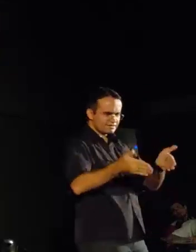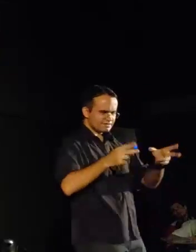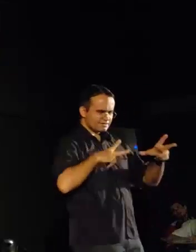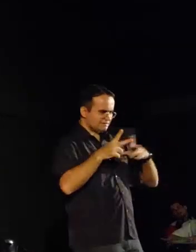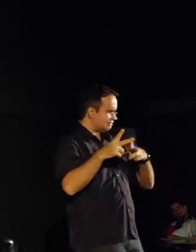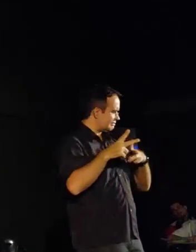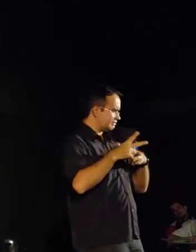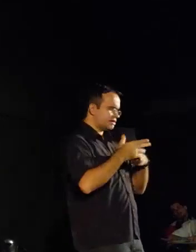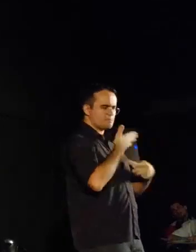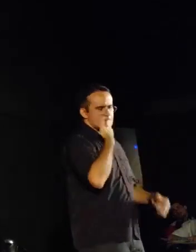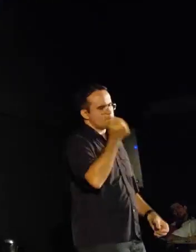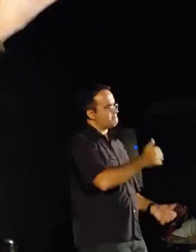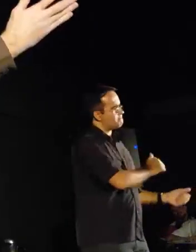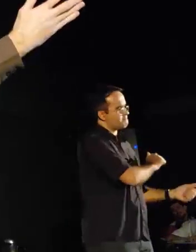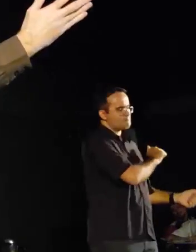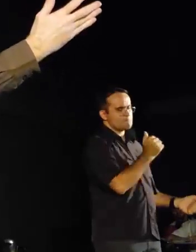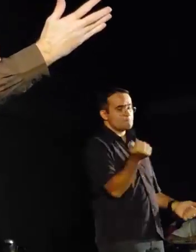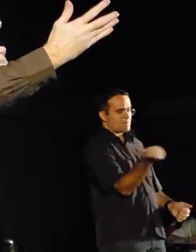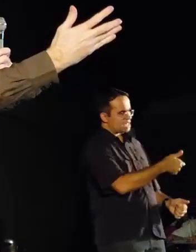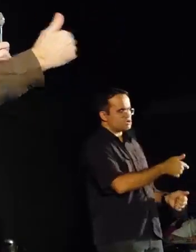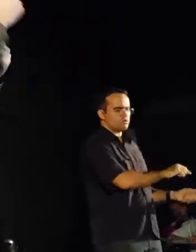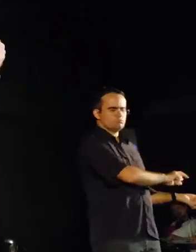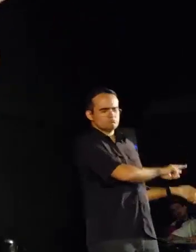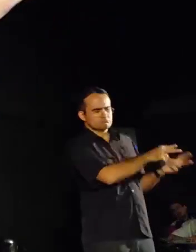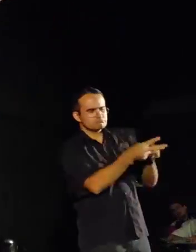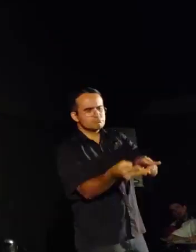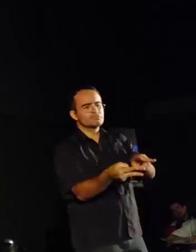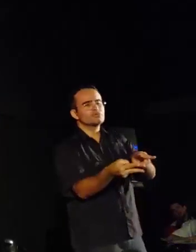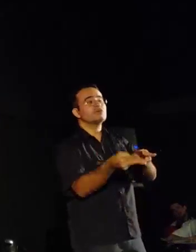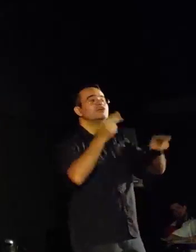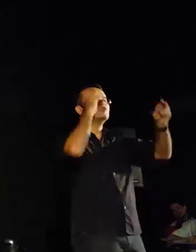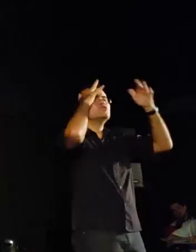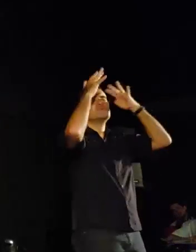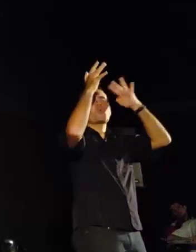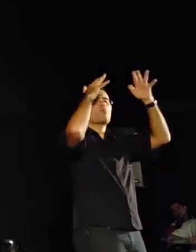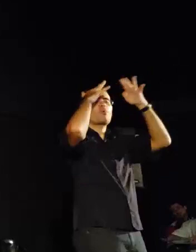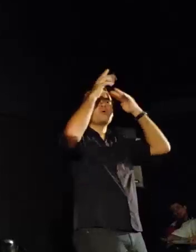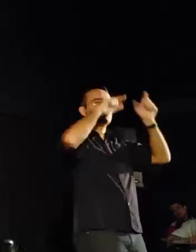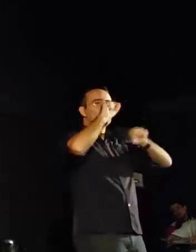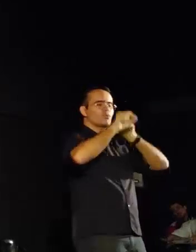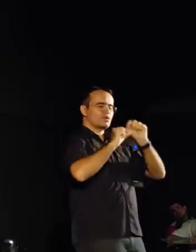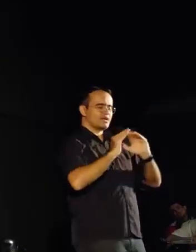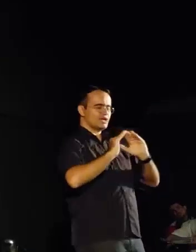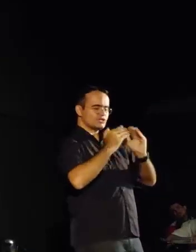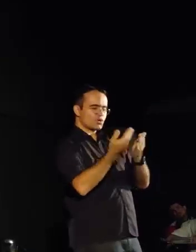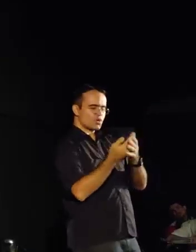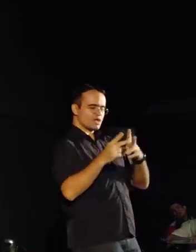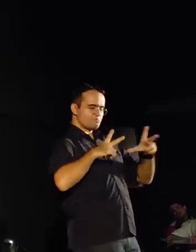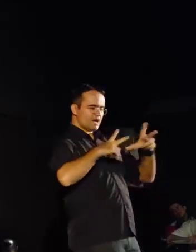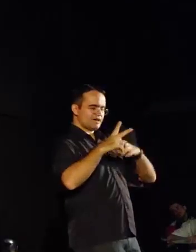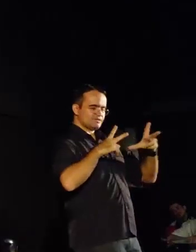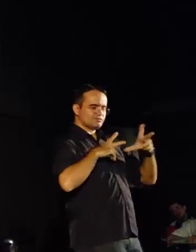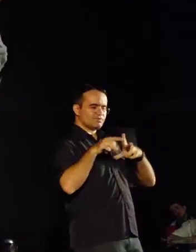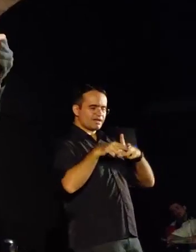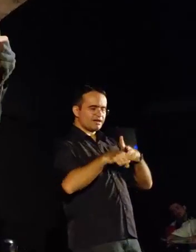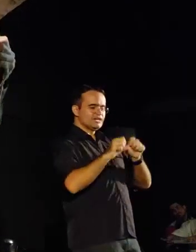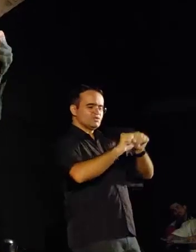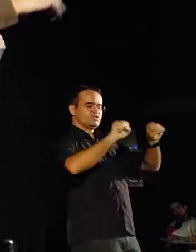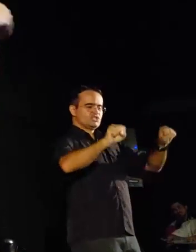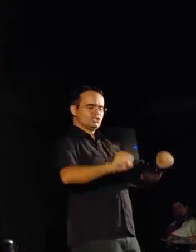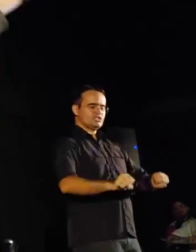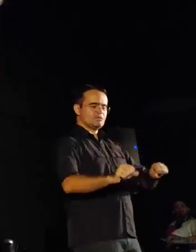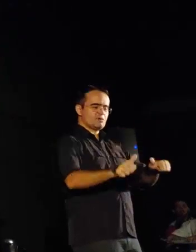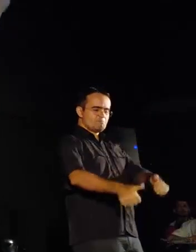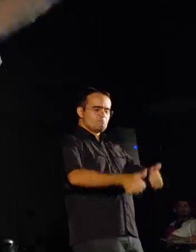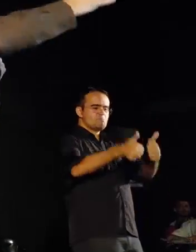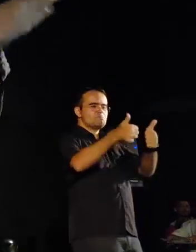decisivo. Porque eles tinham ilusão, né, de que indo para a escola privada, eles vão encontrar então um sistema melhor,